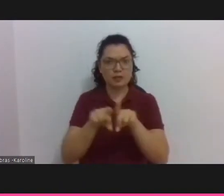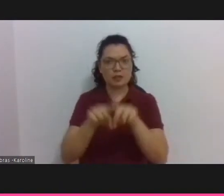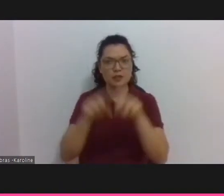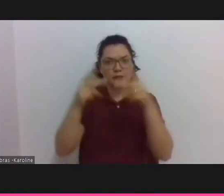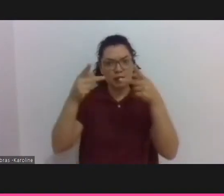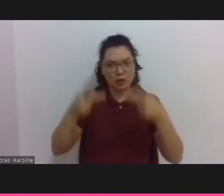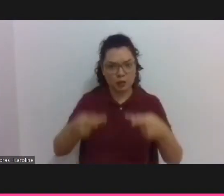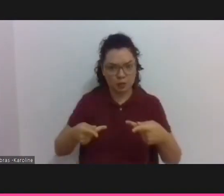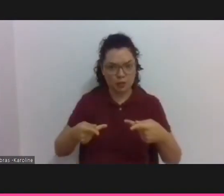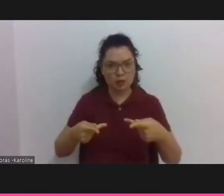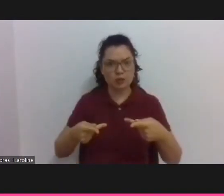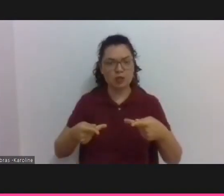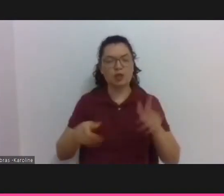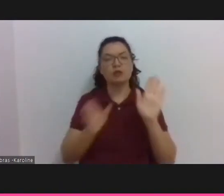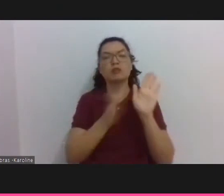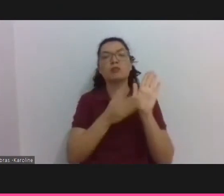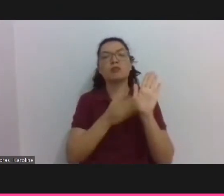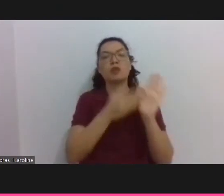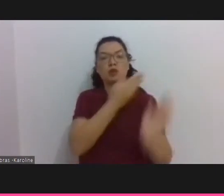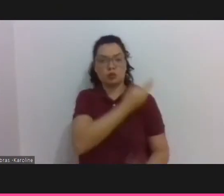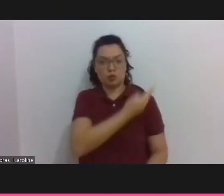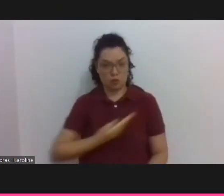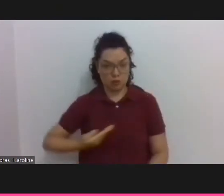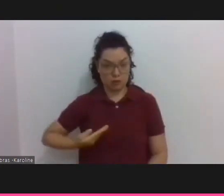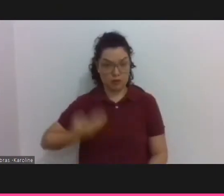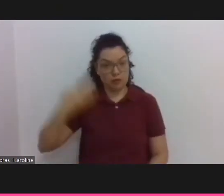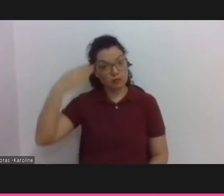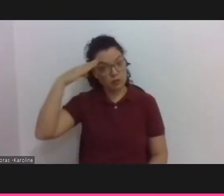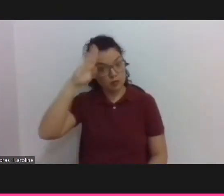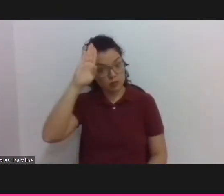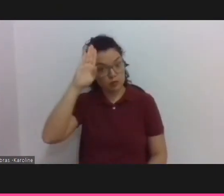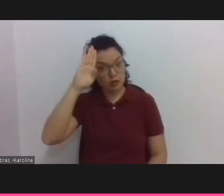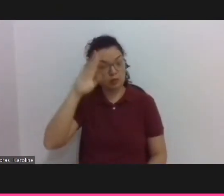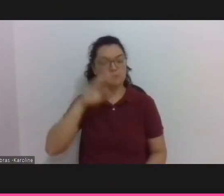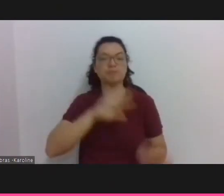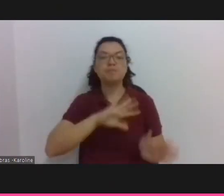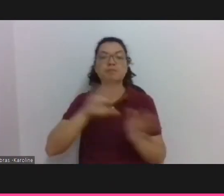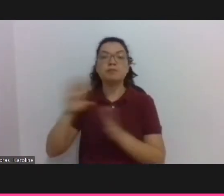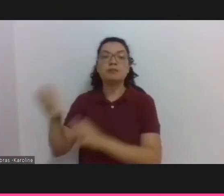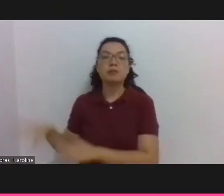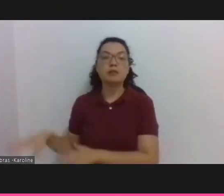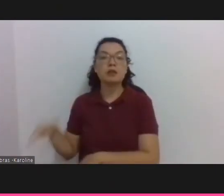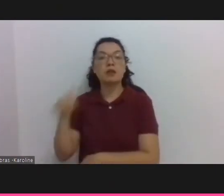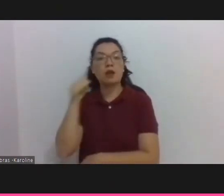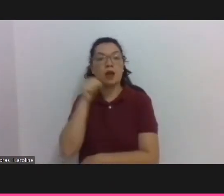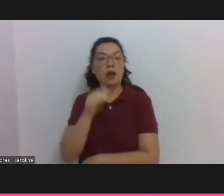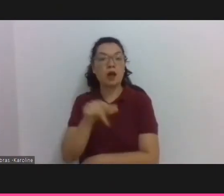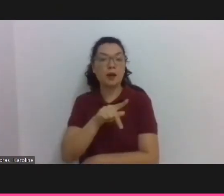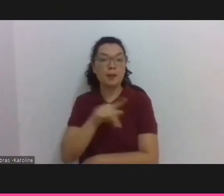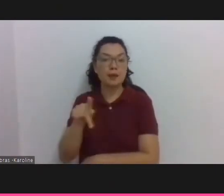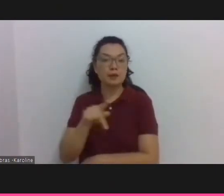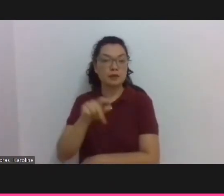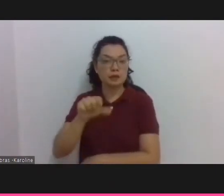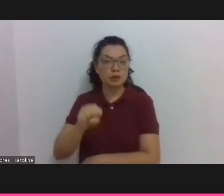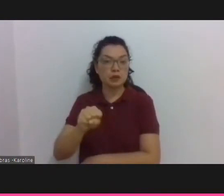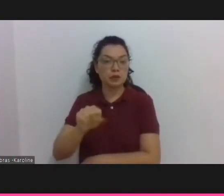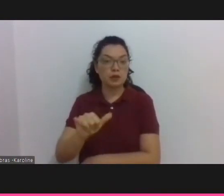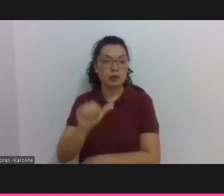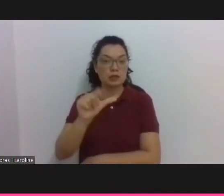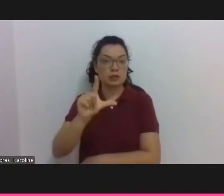representa. A professora Silvia Fischer, presidente de honra do Sexto Enamparque, durante a mesa de